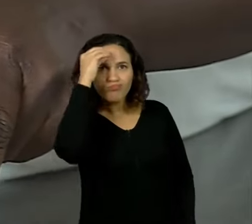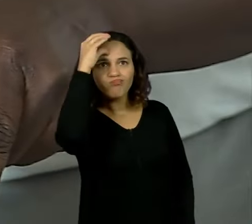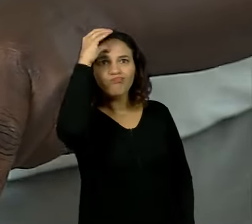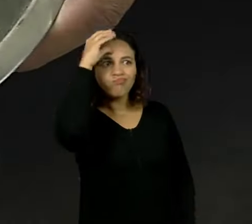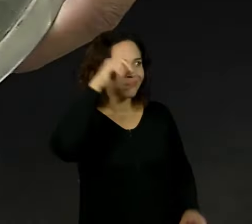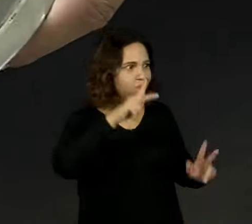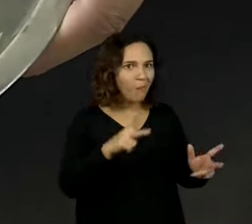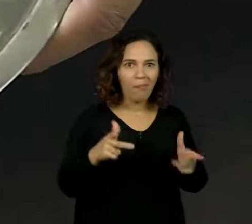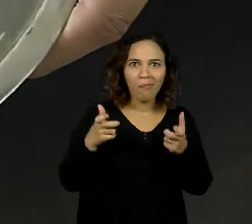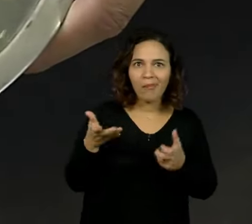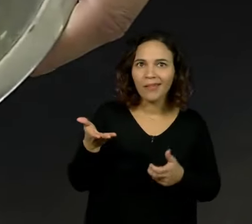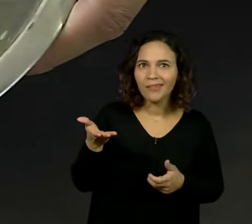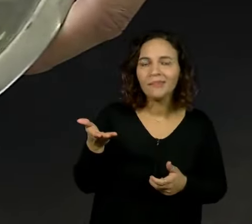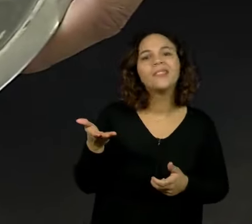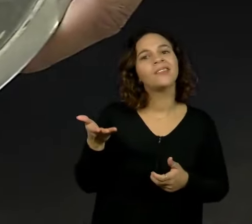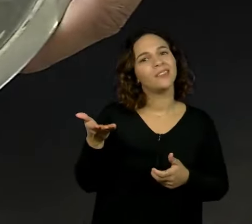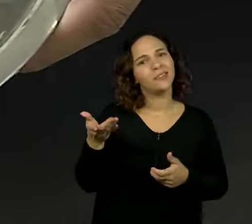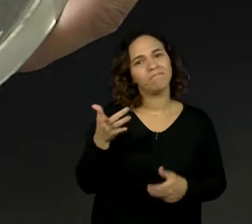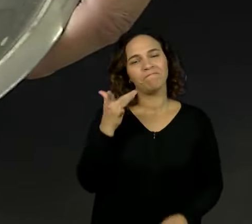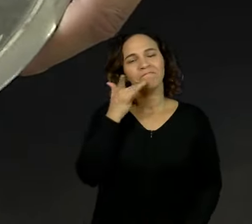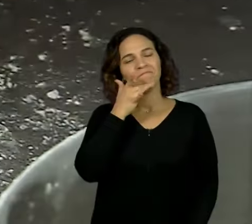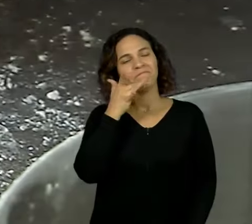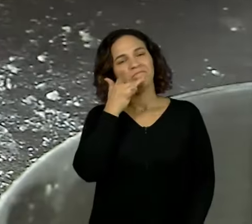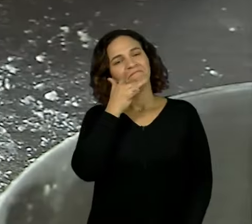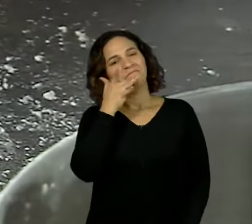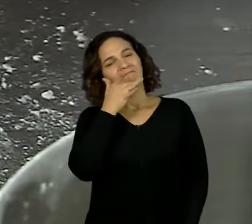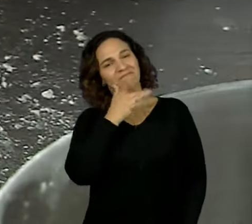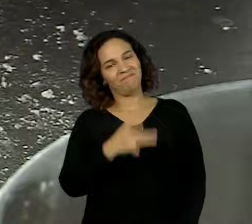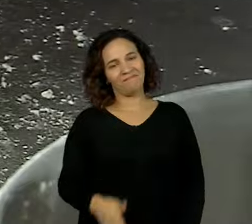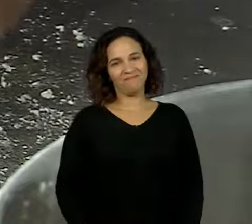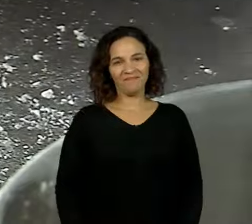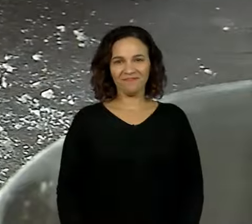ter reparado, é também saboroso.